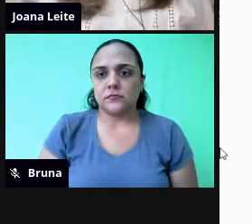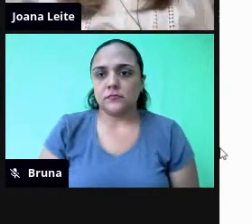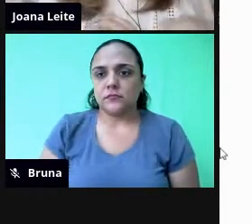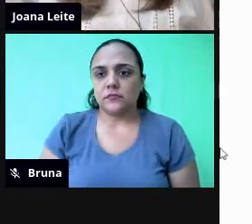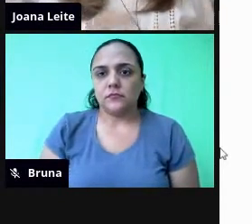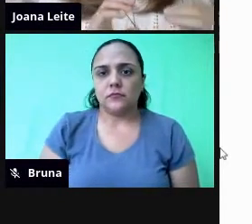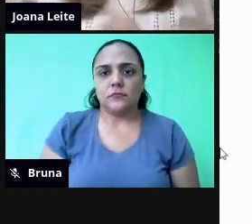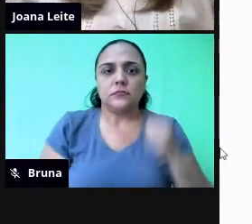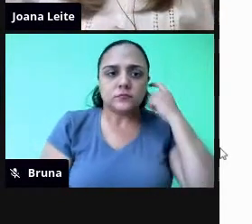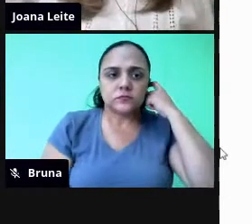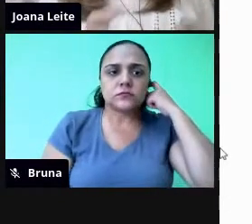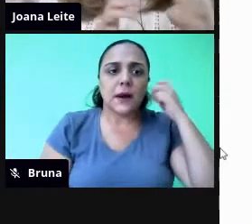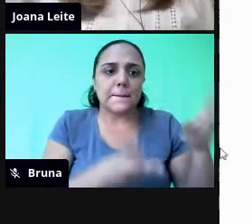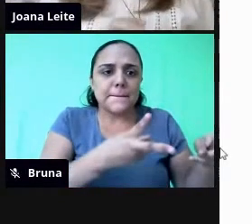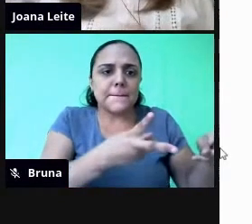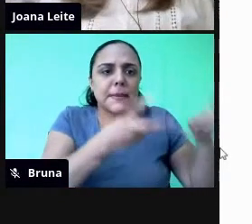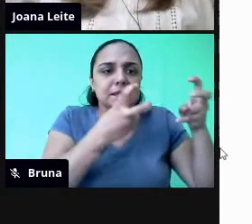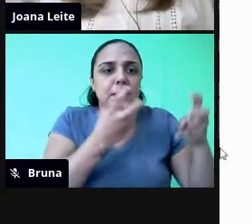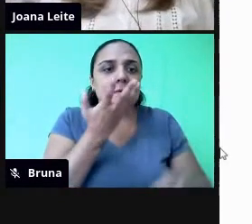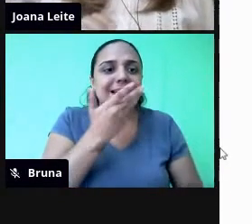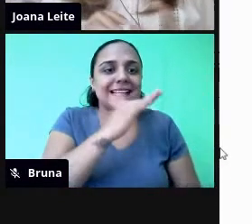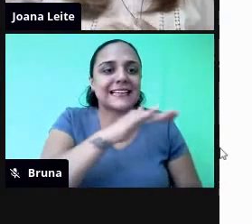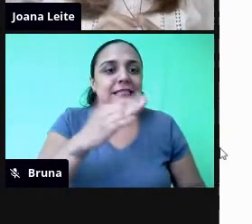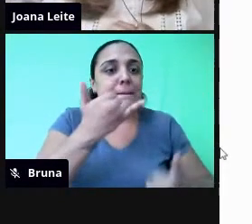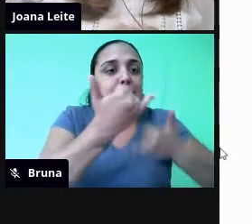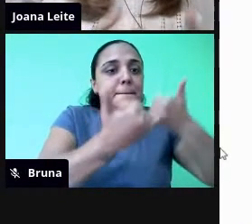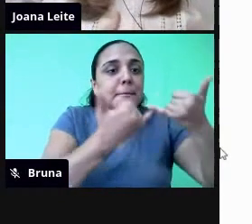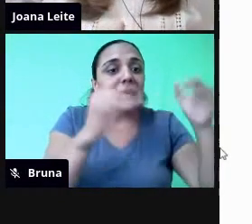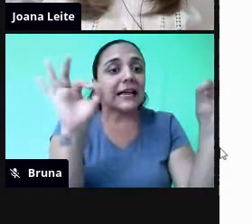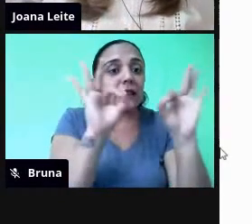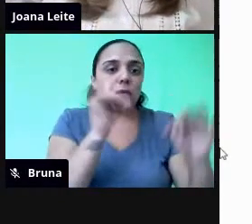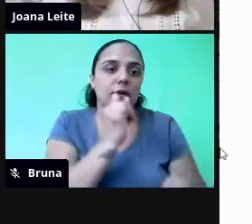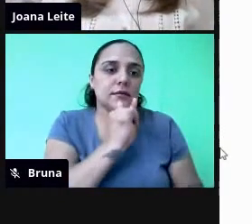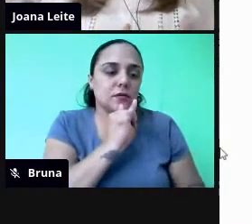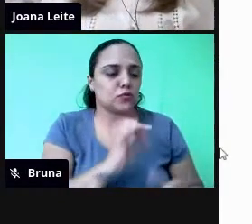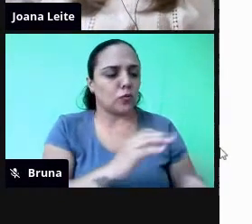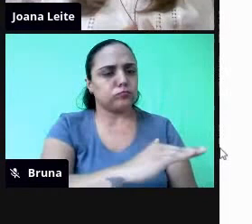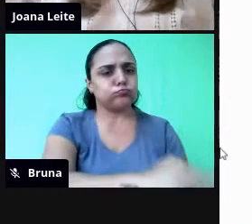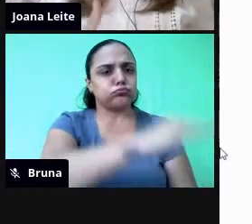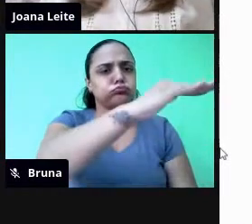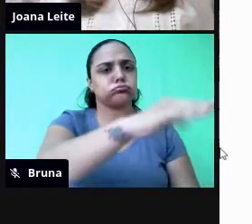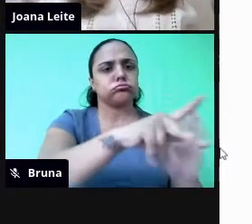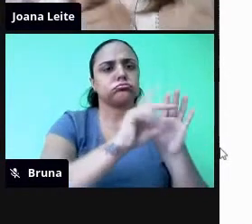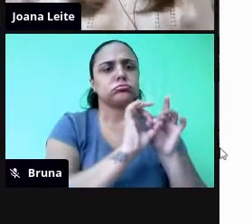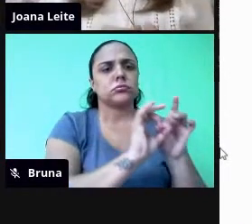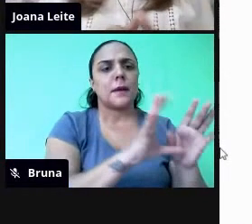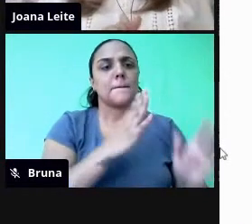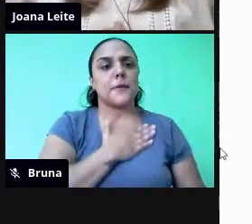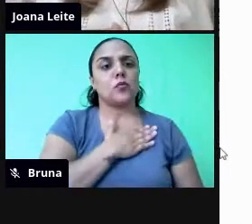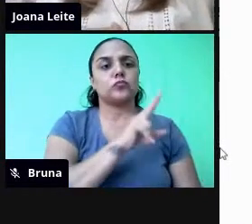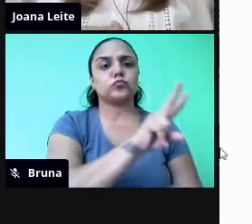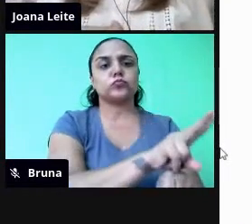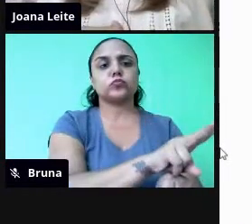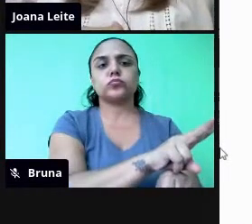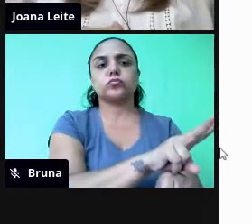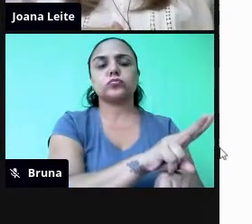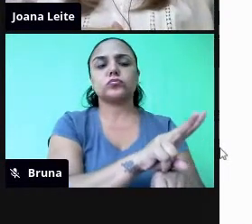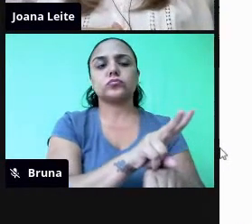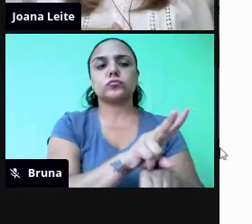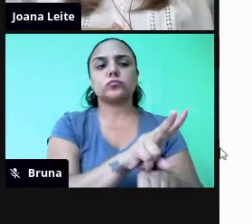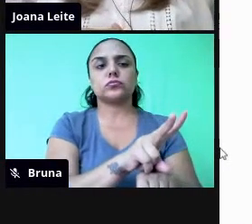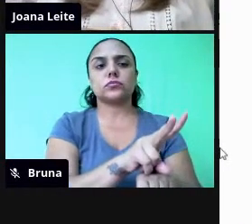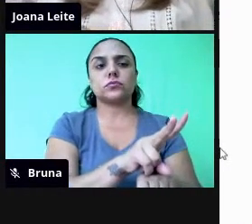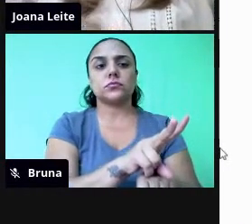a gente percebe que ela não brinca, ela não usa os objetos, ela não brinca adequadamente, ela não dá a função que aquele objeto é